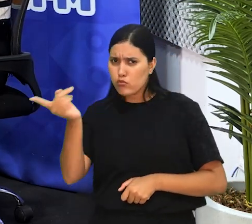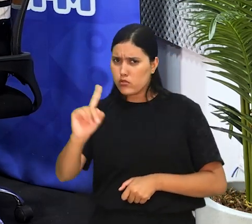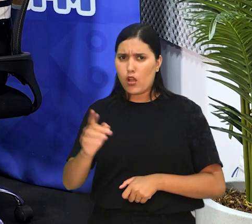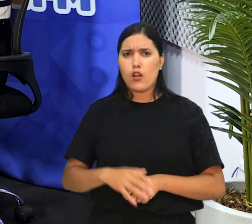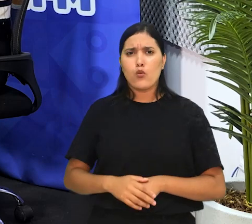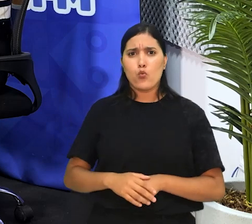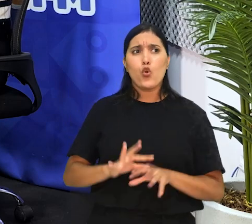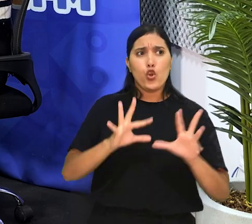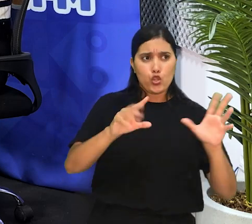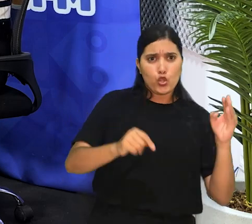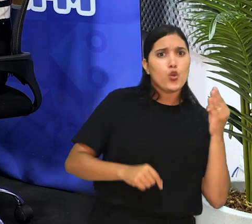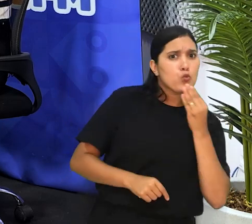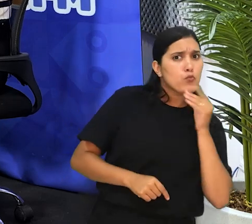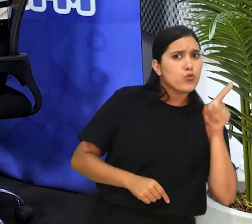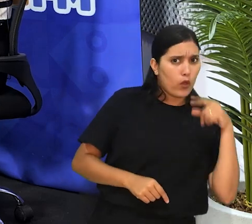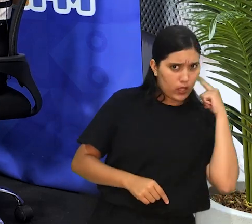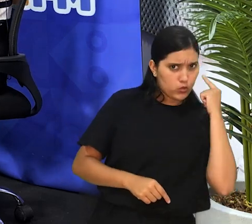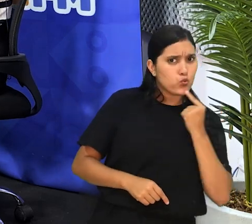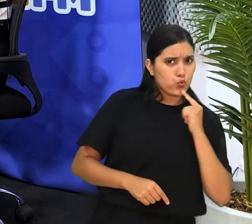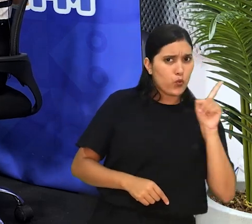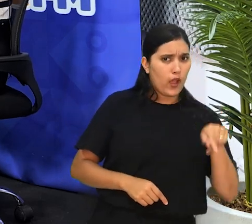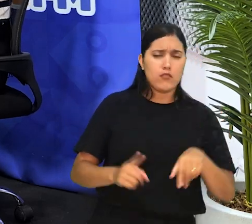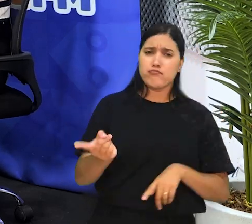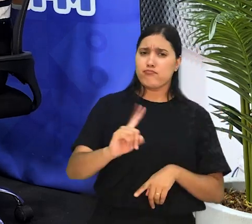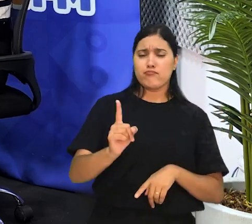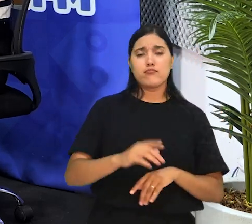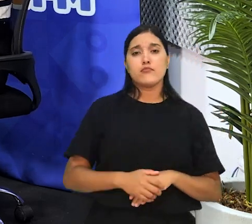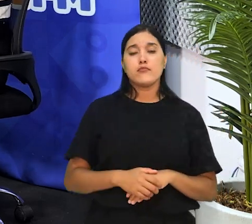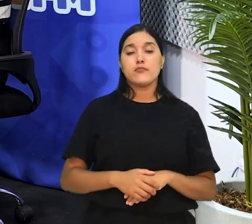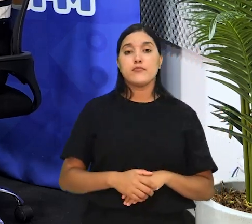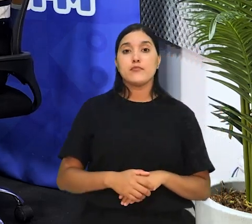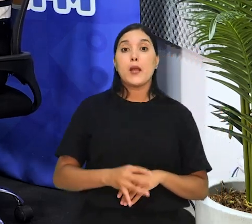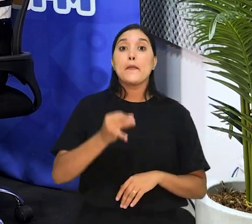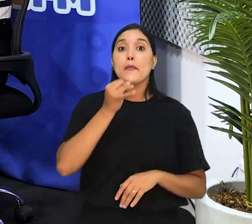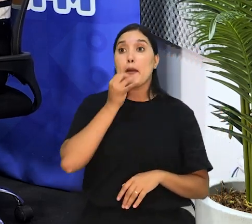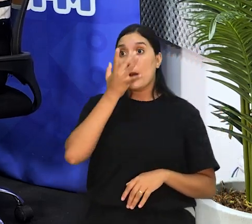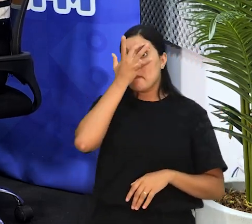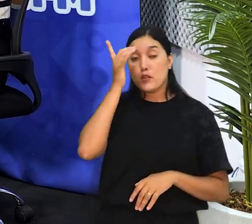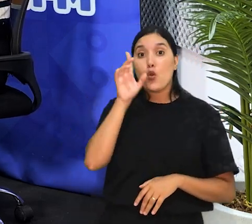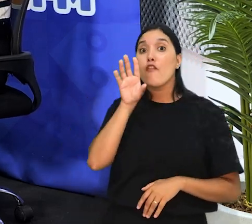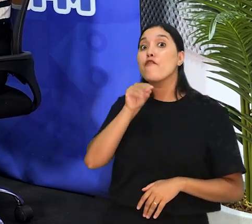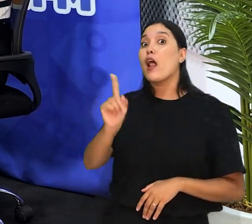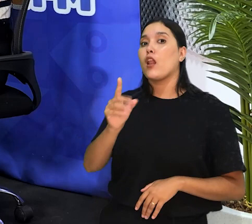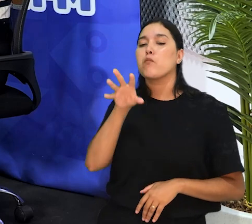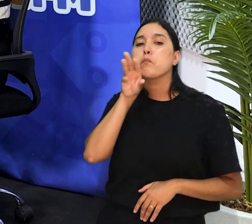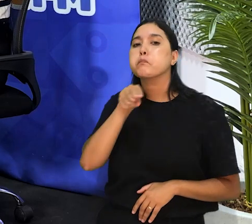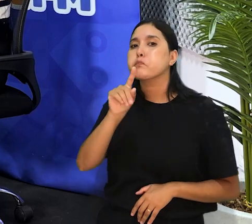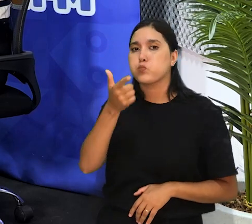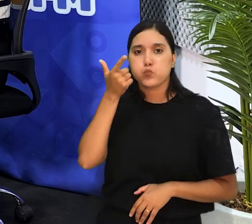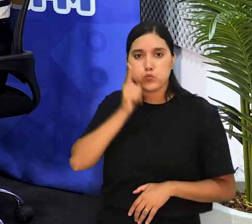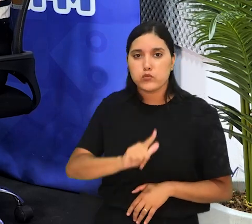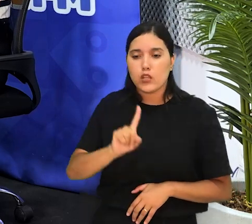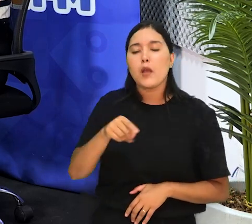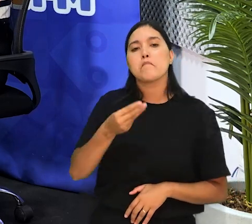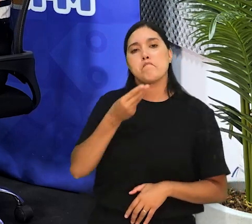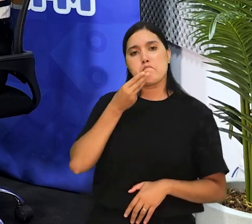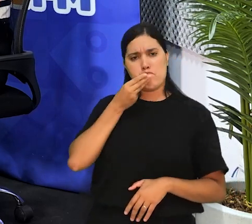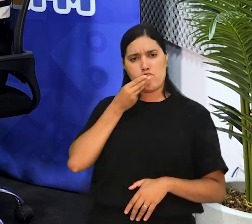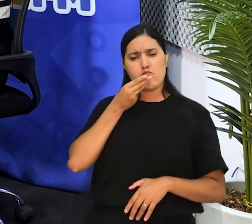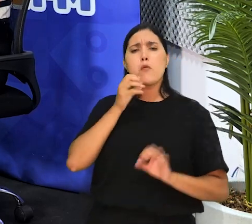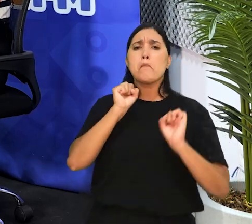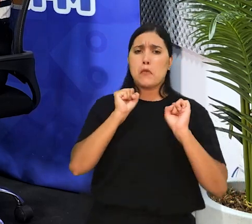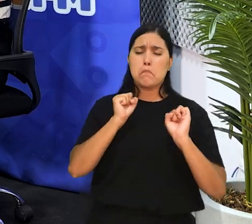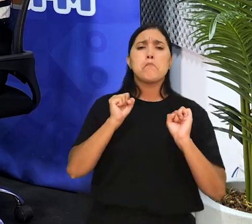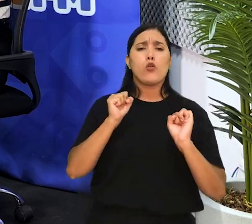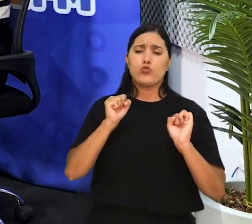Aquele que a pessoa que não fala, no caso mudo, né, o próprio nome já diz, né, mudo, ele vai se comunicar